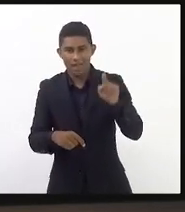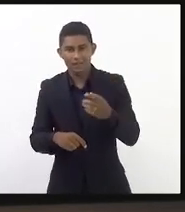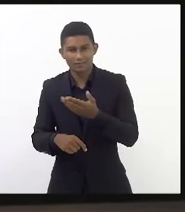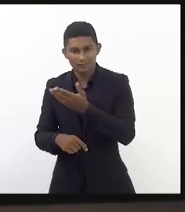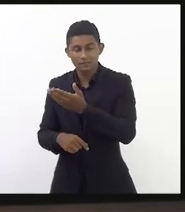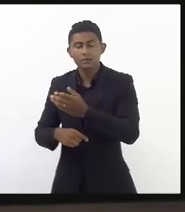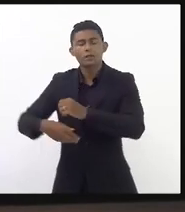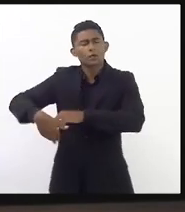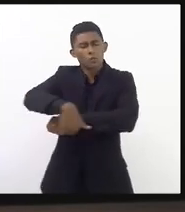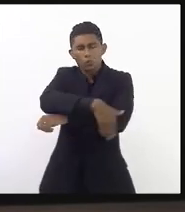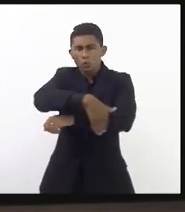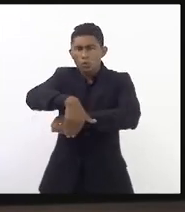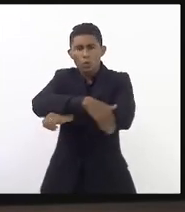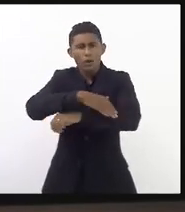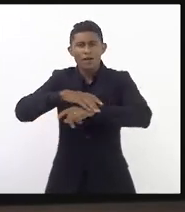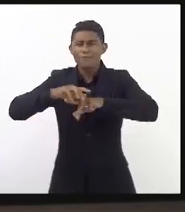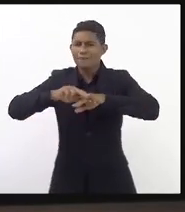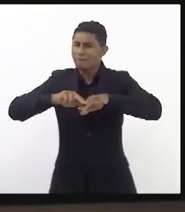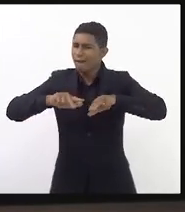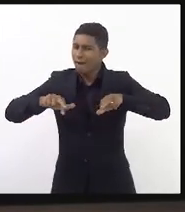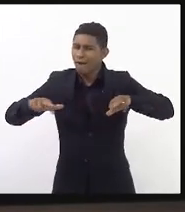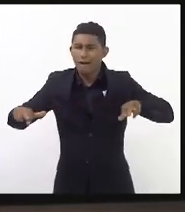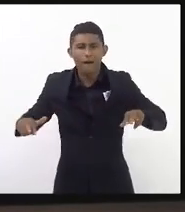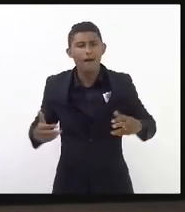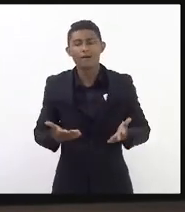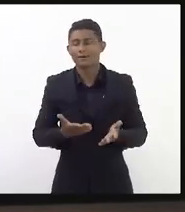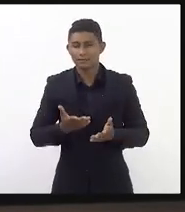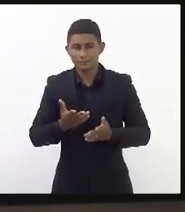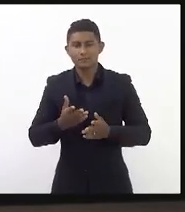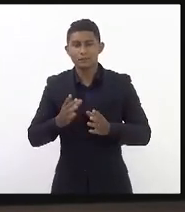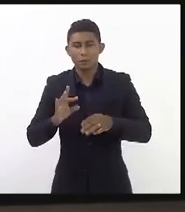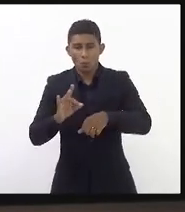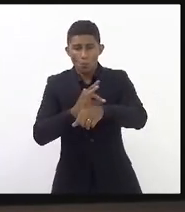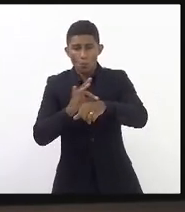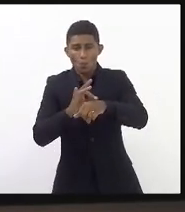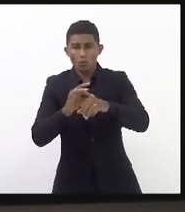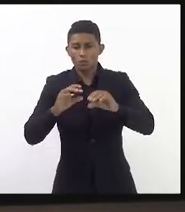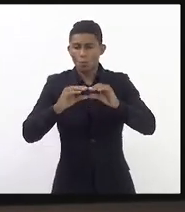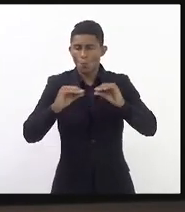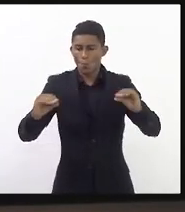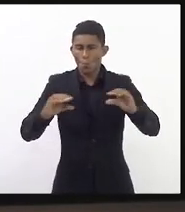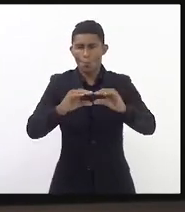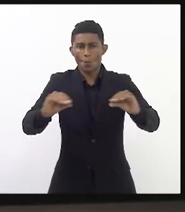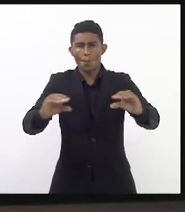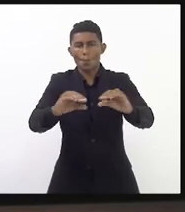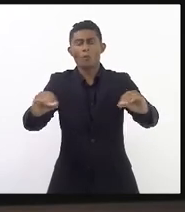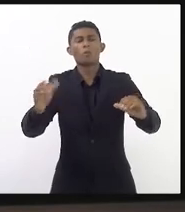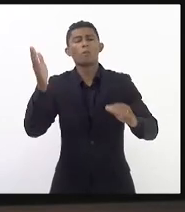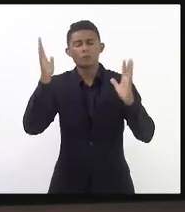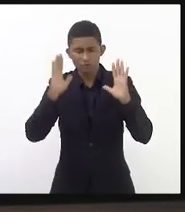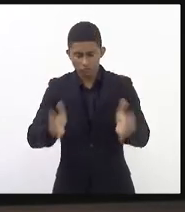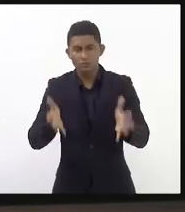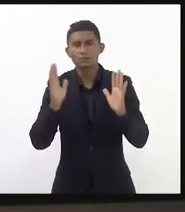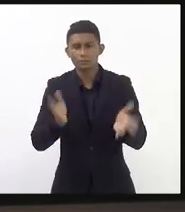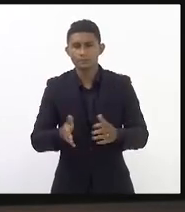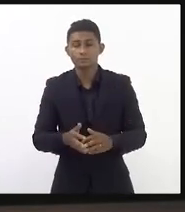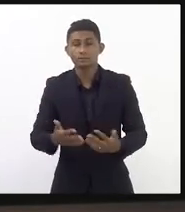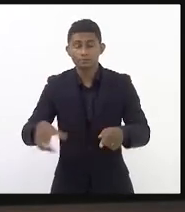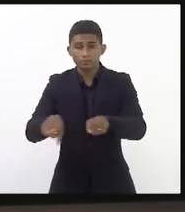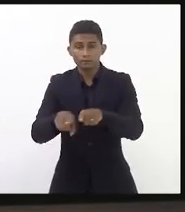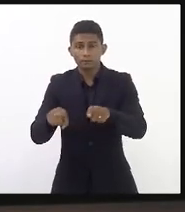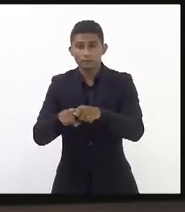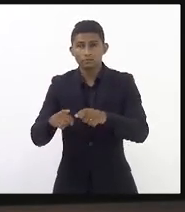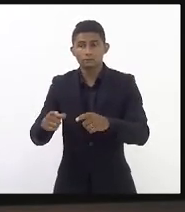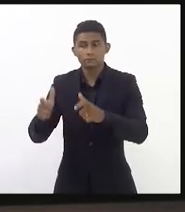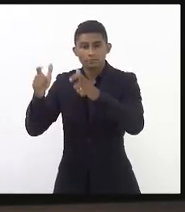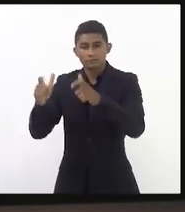do bairro do Parque Araruama, através de indicação, estão sendo asfaltadas. O Morro Azul, através